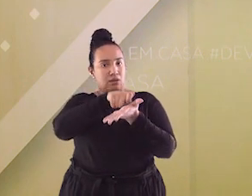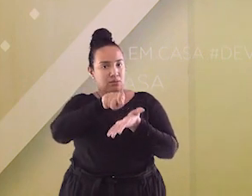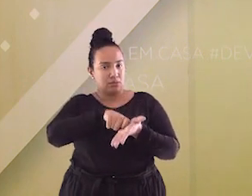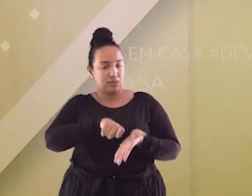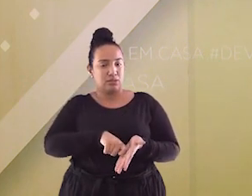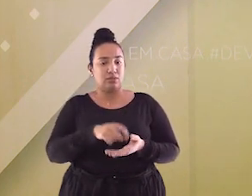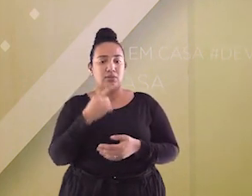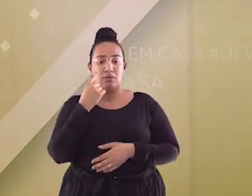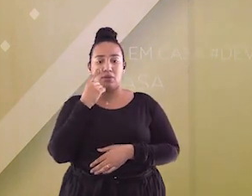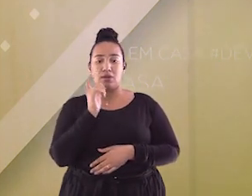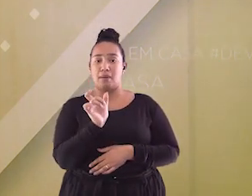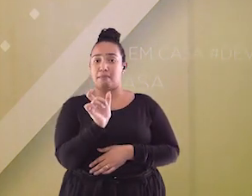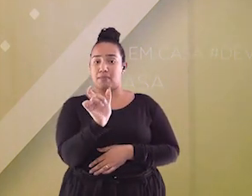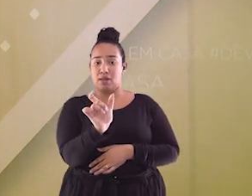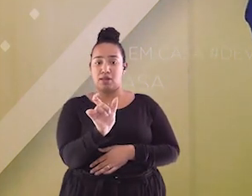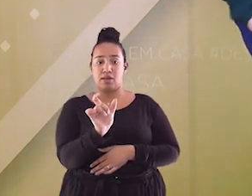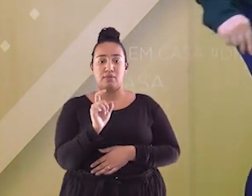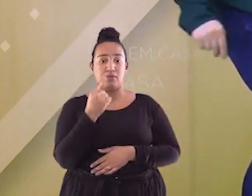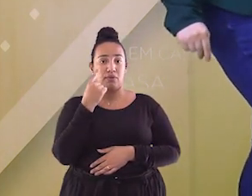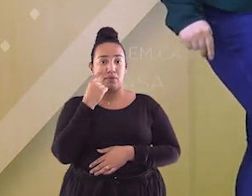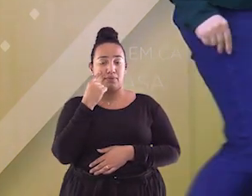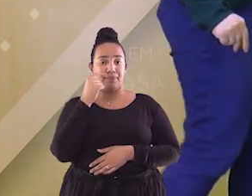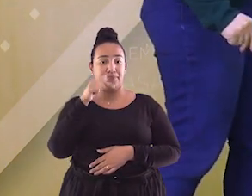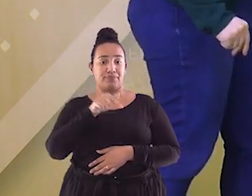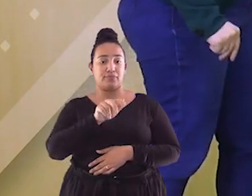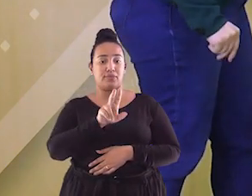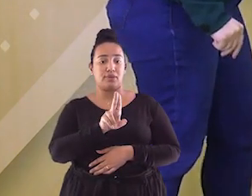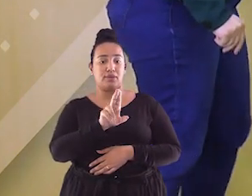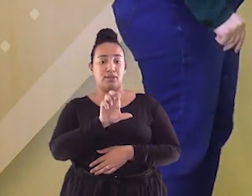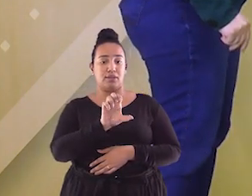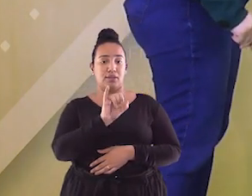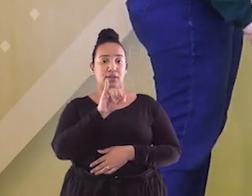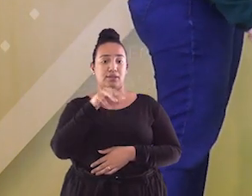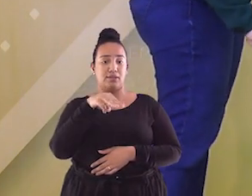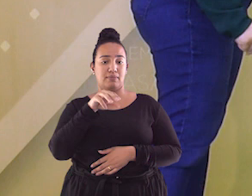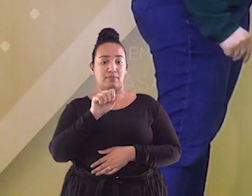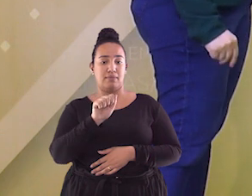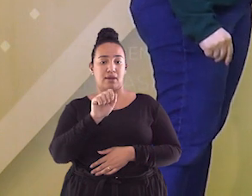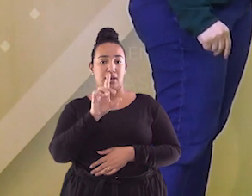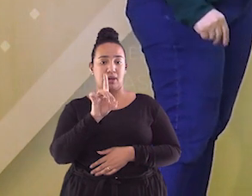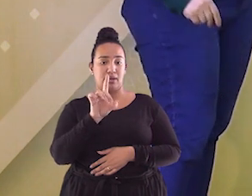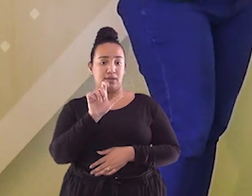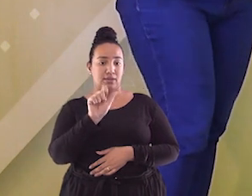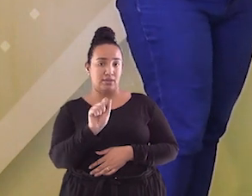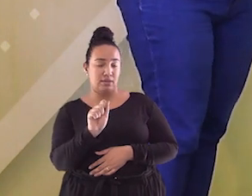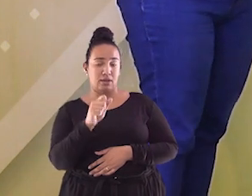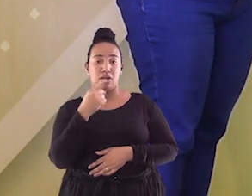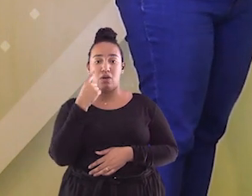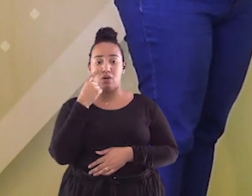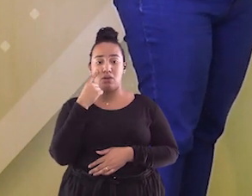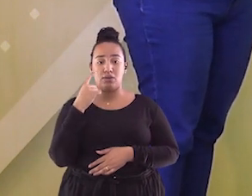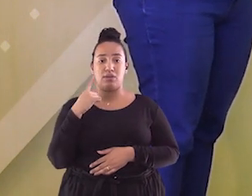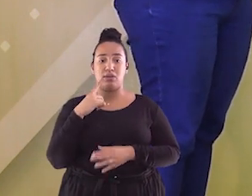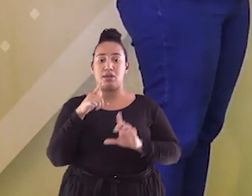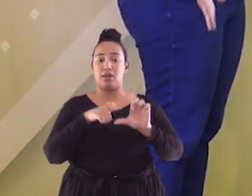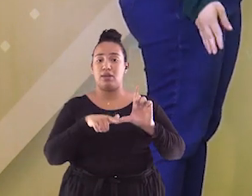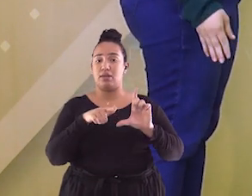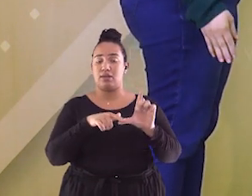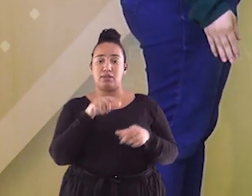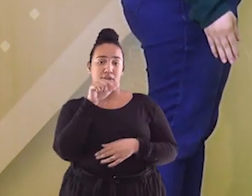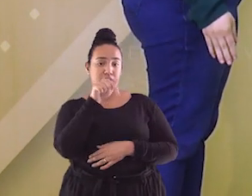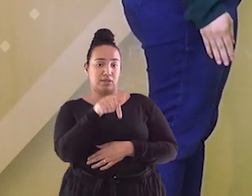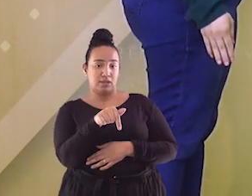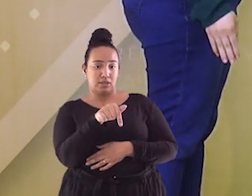a palavra que nós temos aqui na tela, a palavra queimada. Nós temos o som da letra